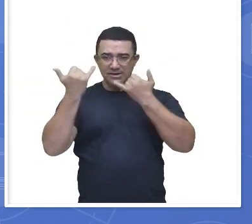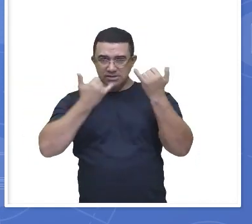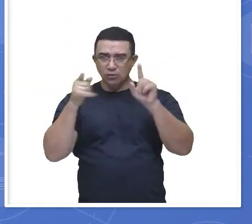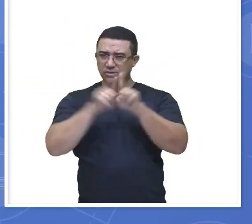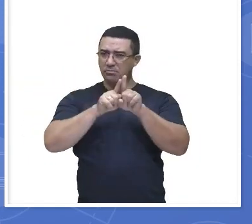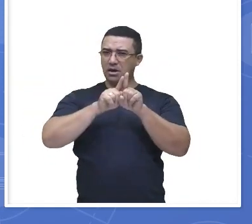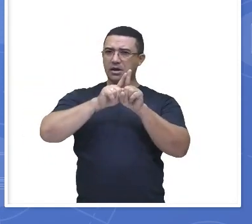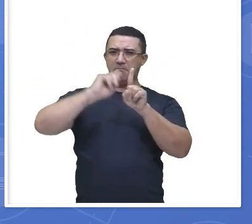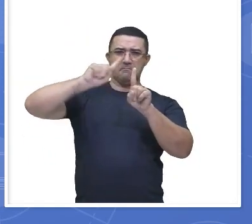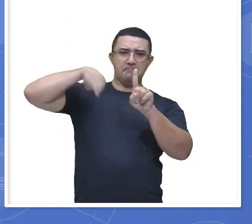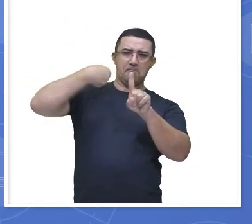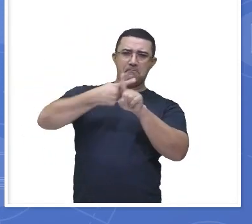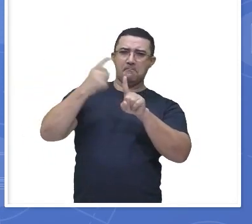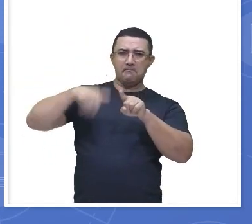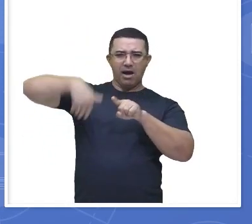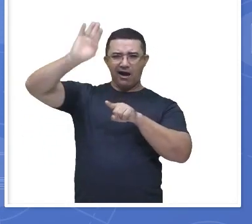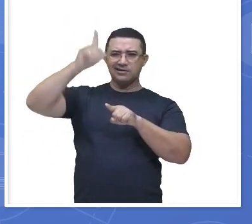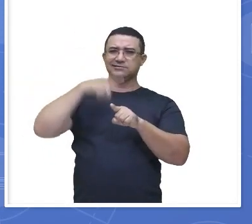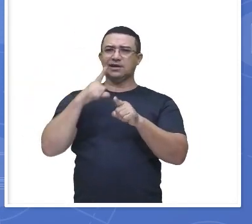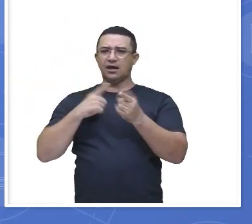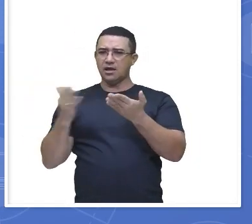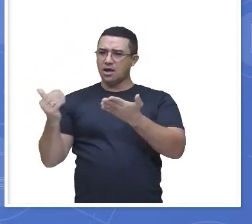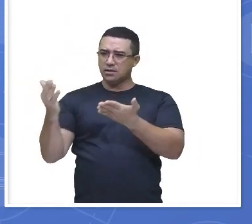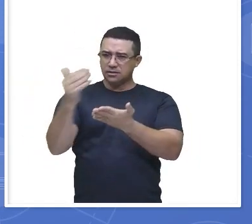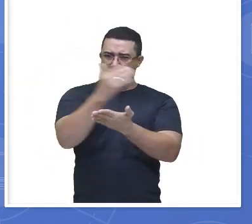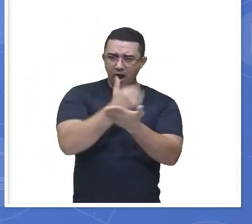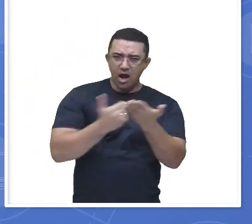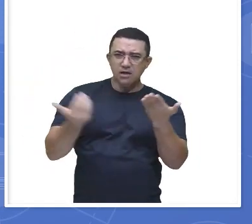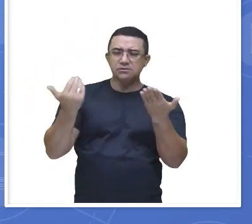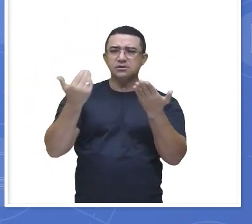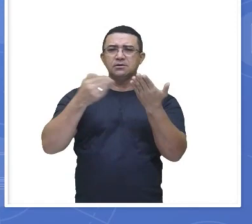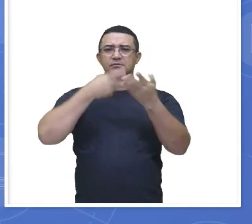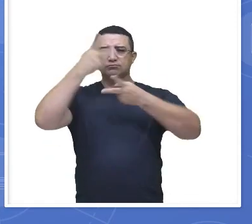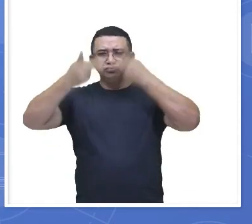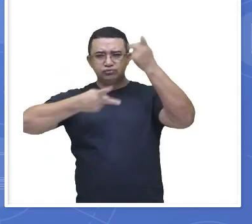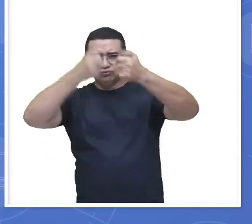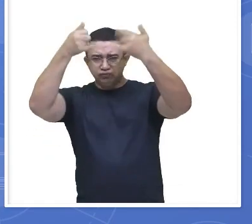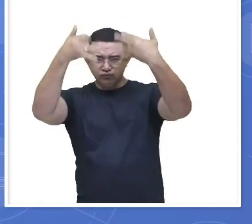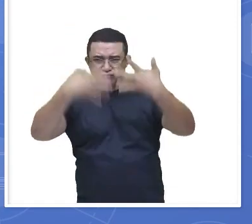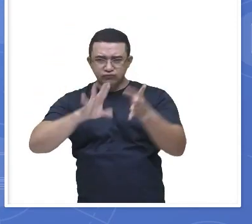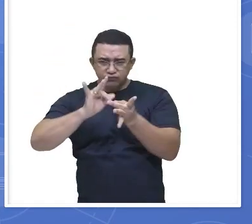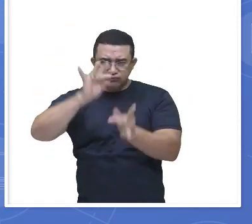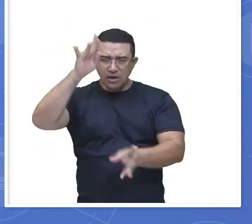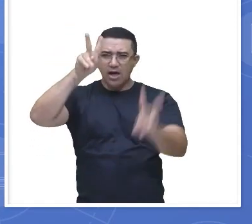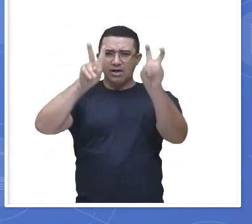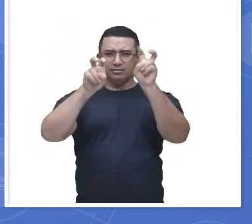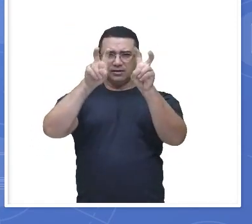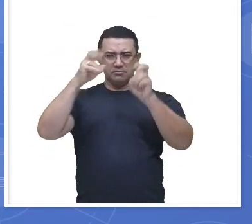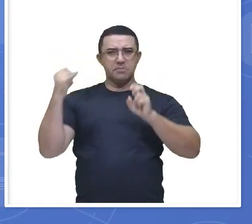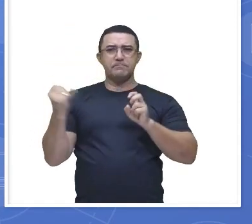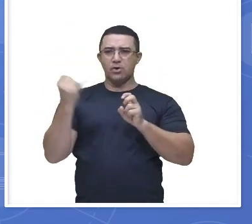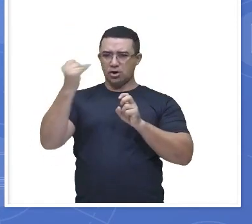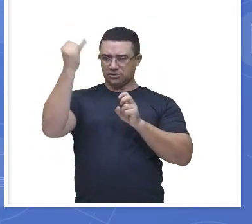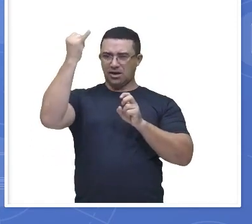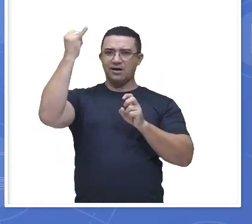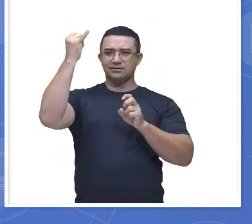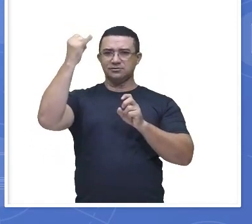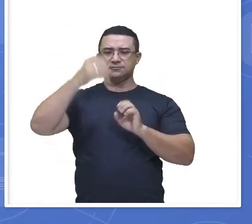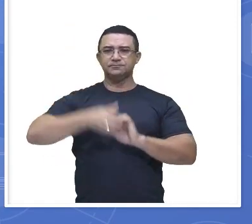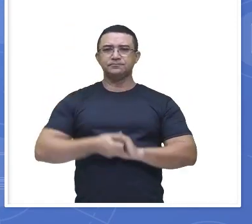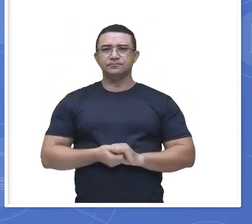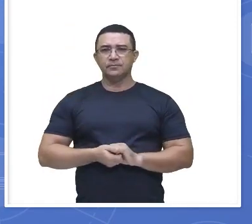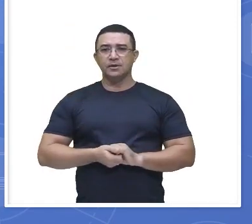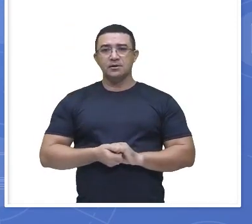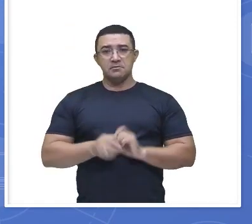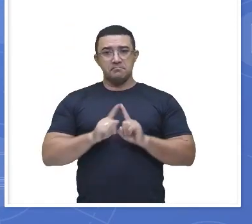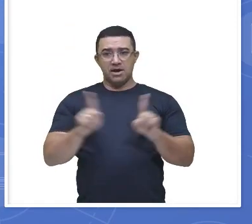ele vai trazer dados estatísticos, vai falar de um tema que é importante, relevante atualmente, mas ele